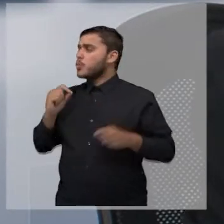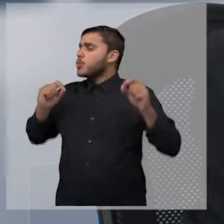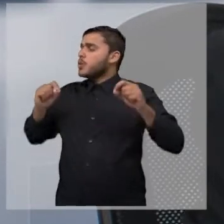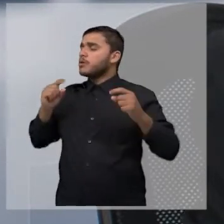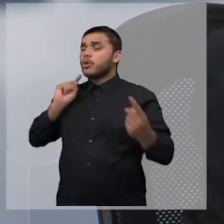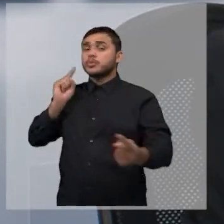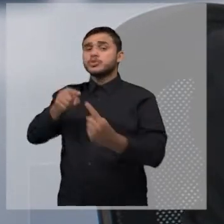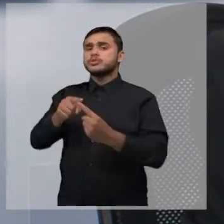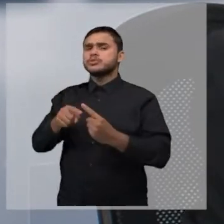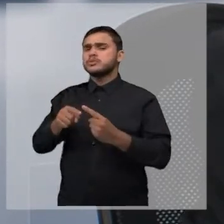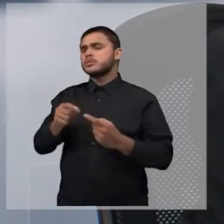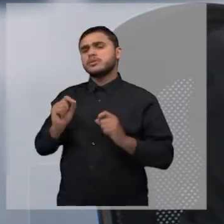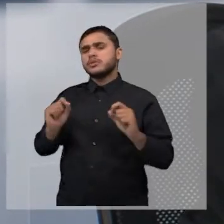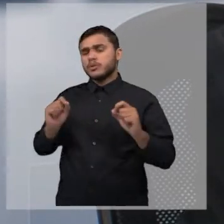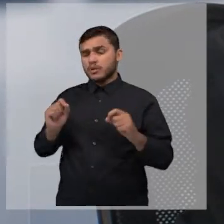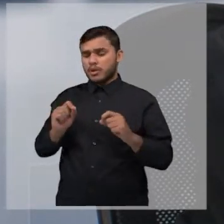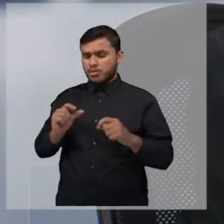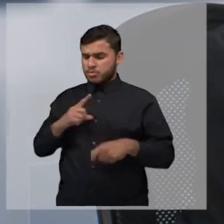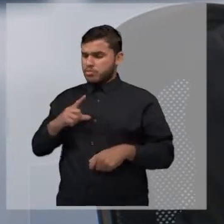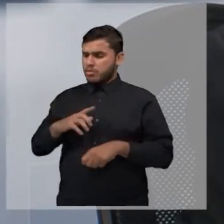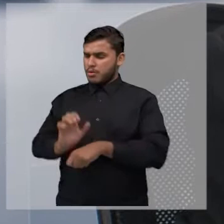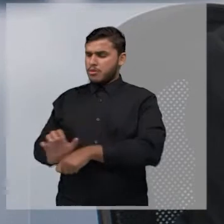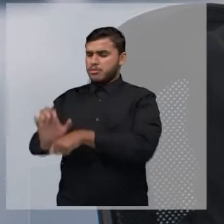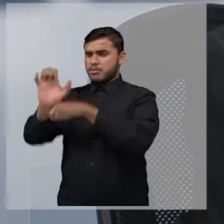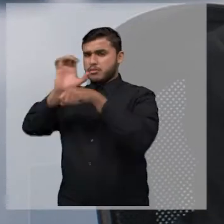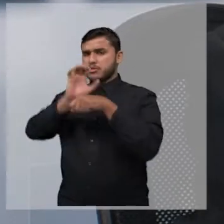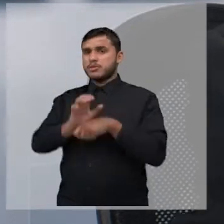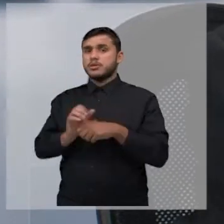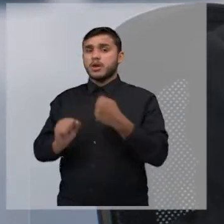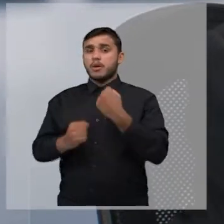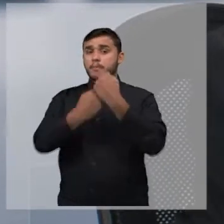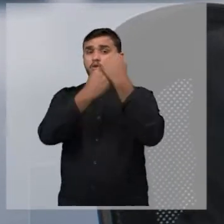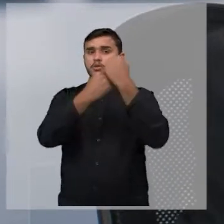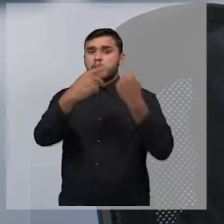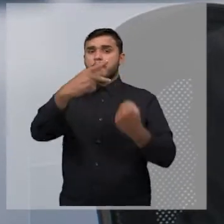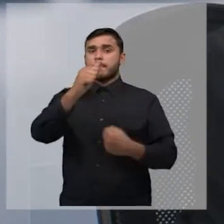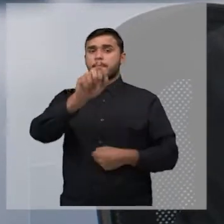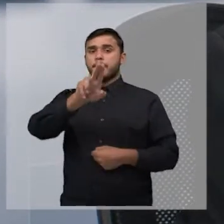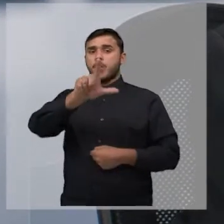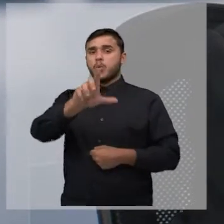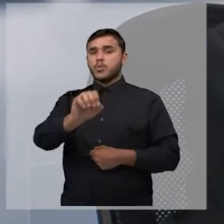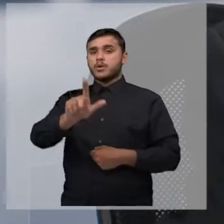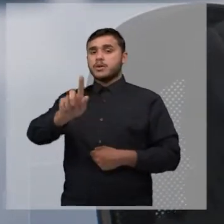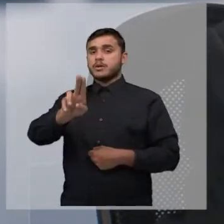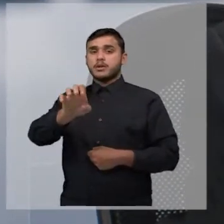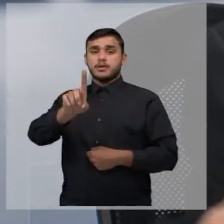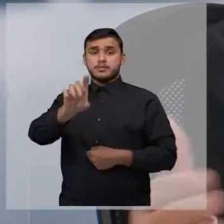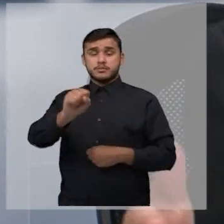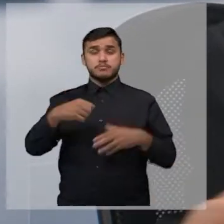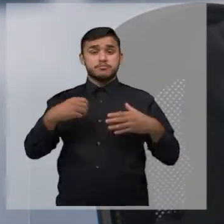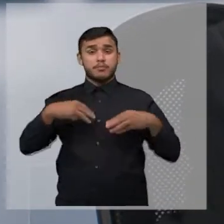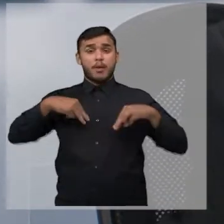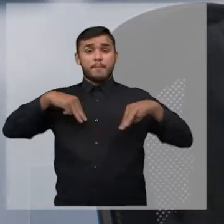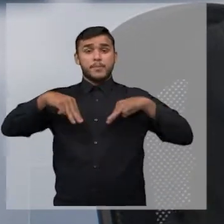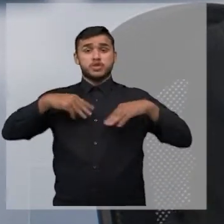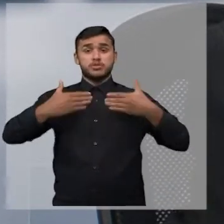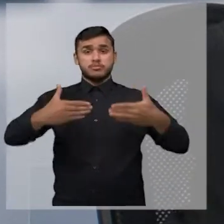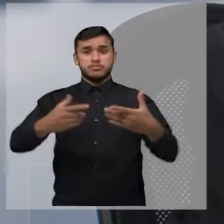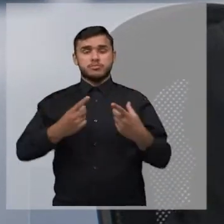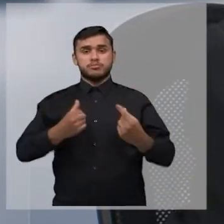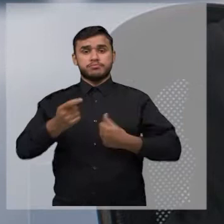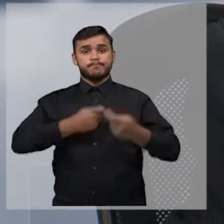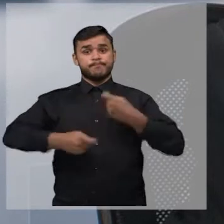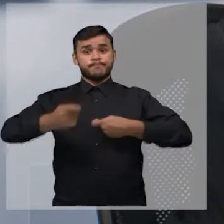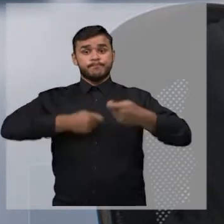espécie de auxílio direto ao ministro Paulo Guedes. E nesse desenvolvimento de